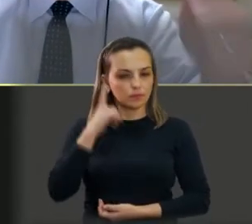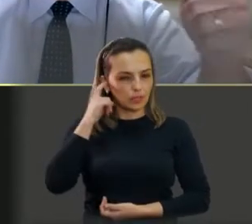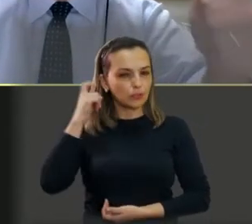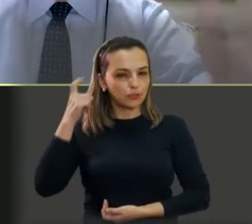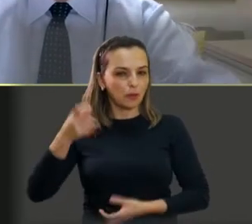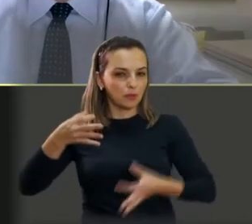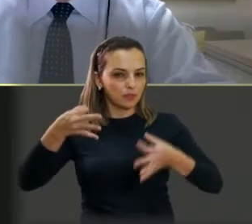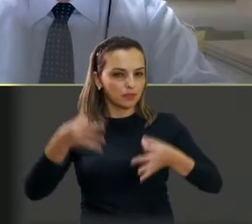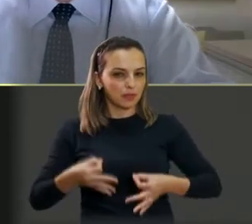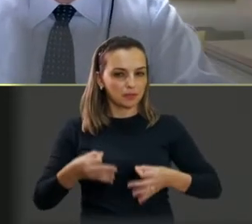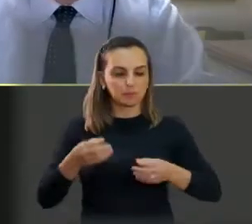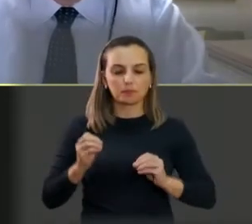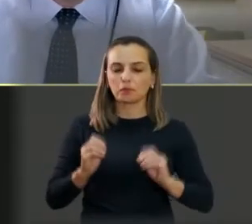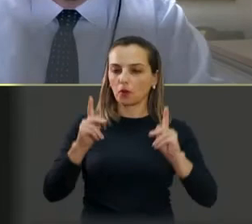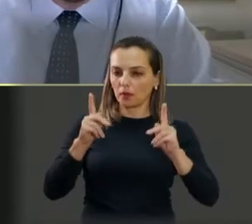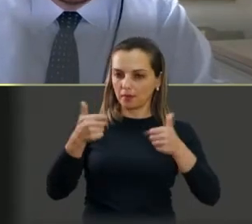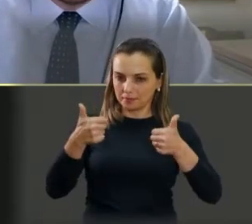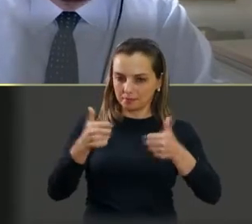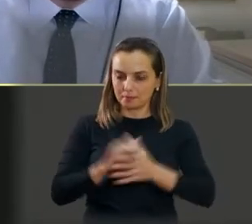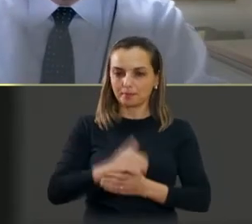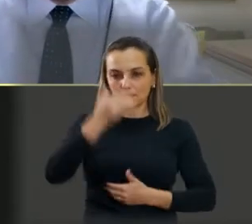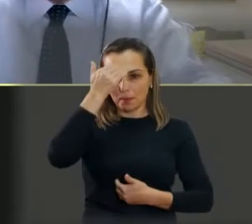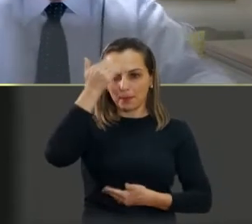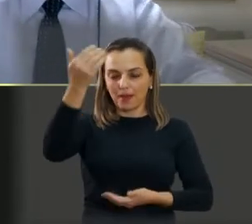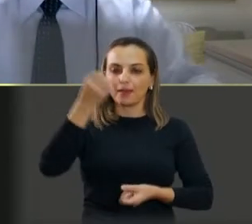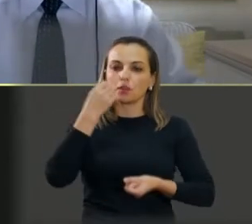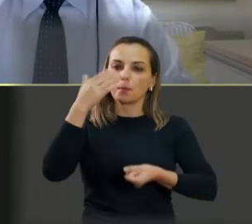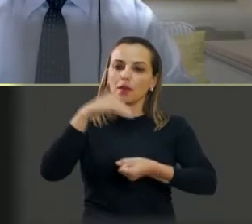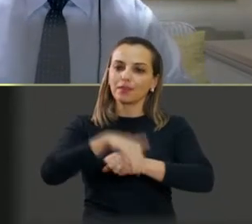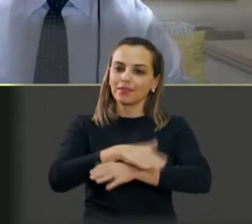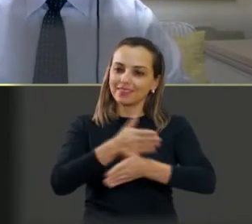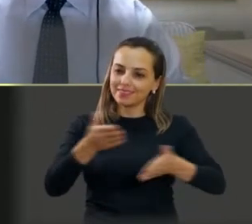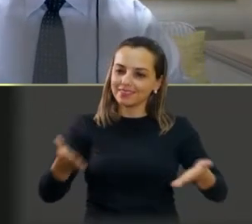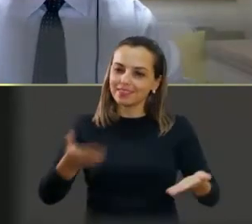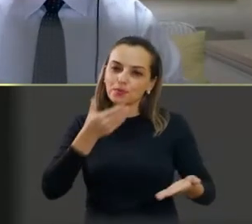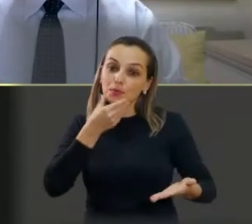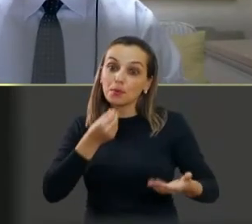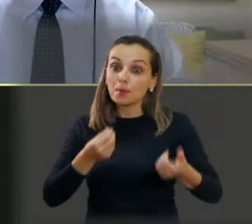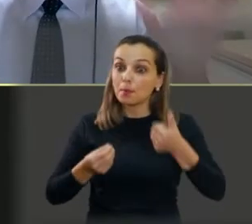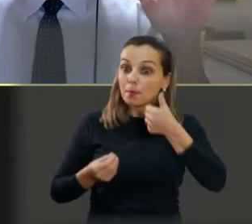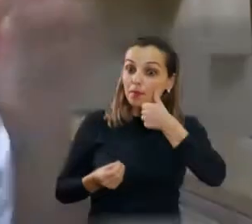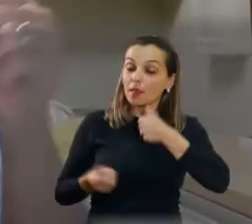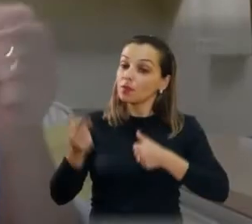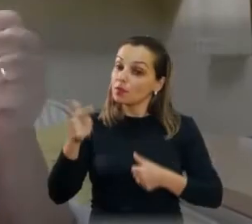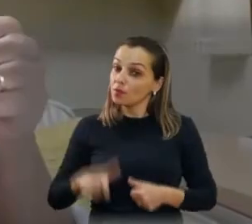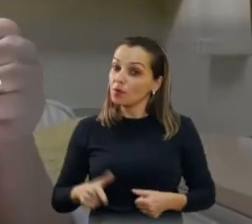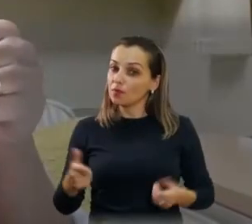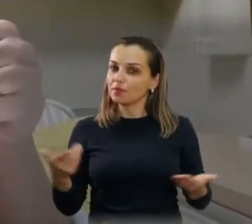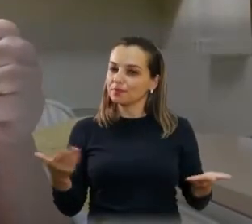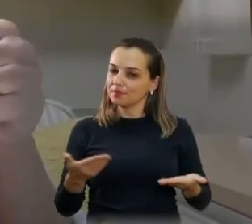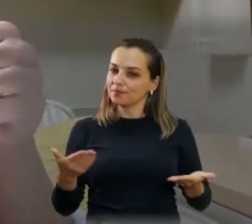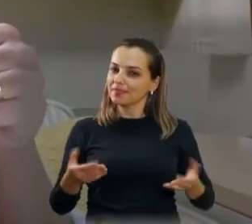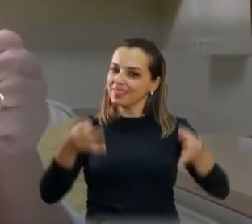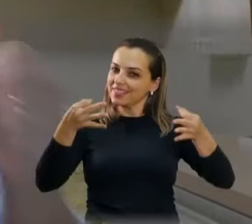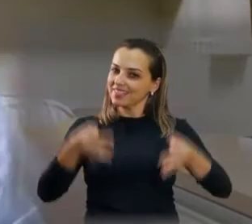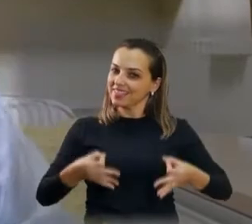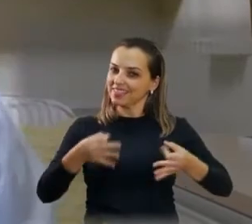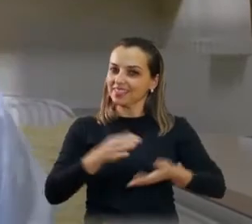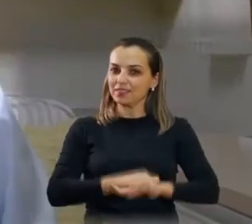Tá, obrigado. Boa noite a todas e todos novamente. Agora sim, Tainara?